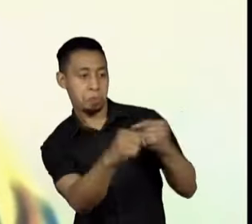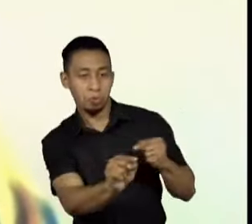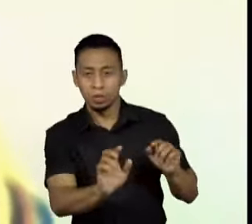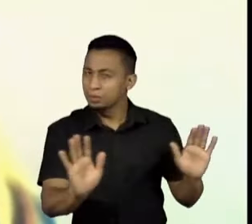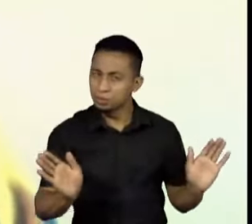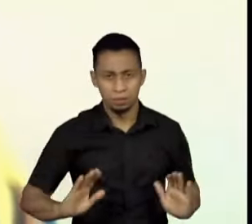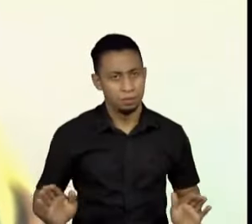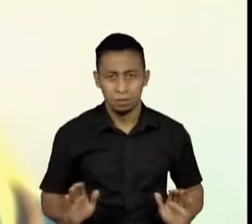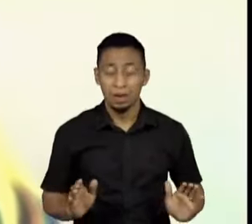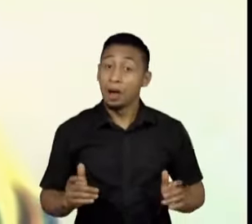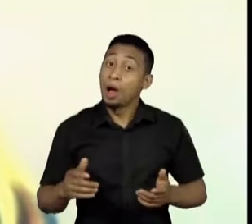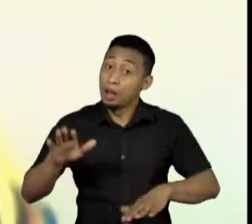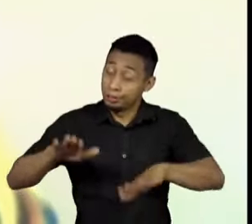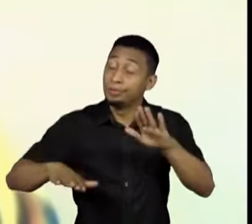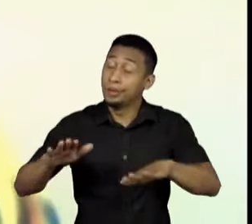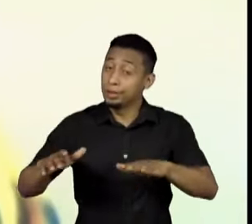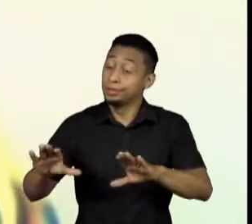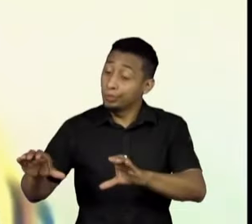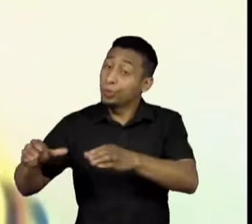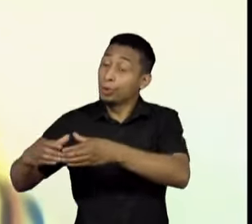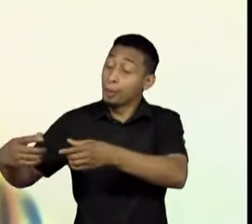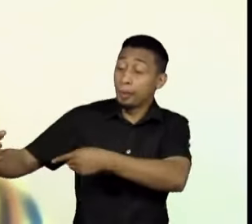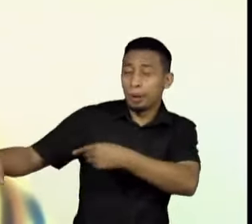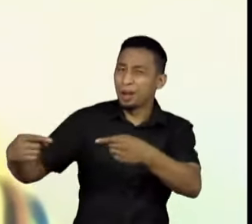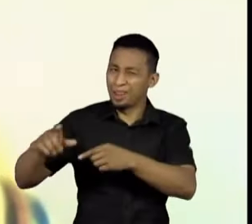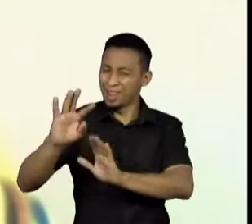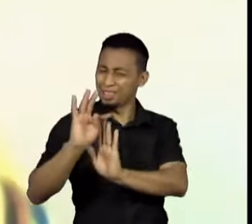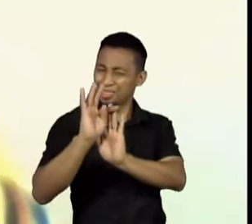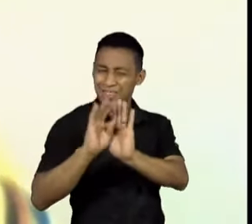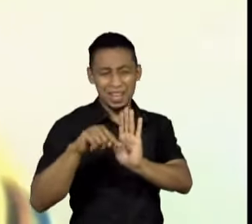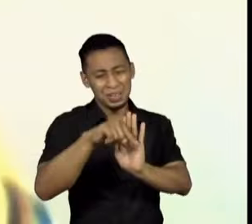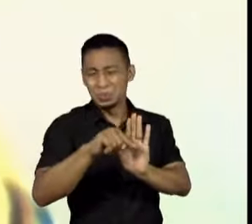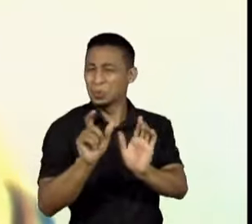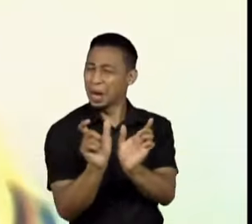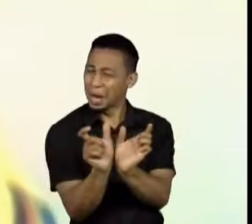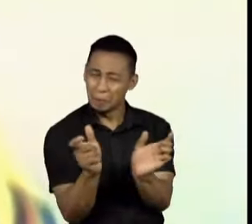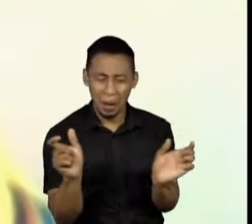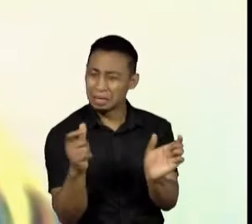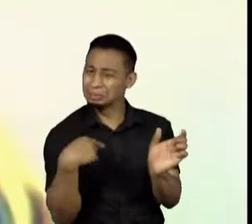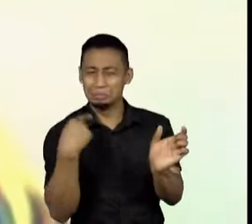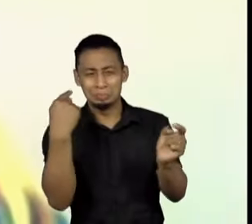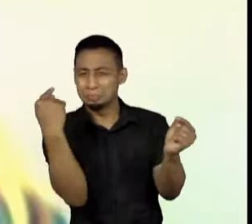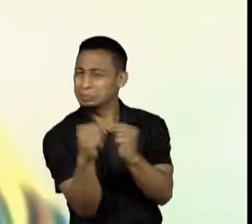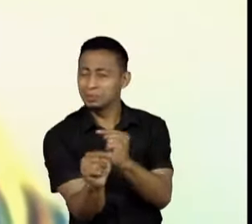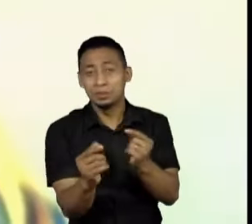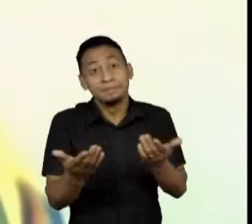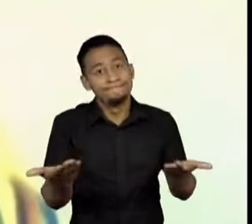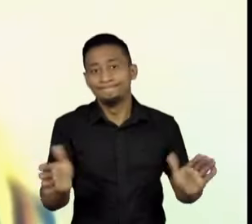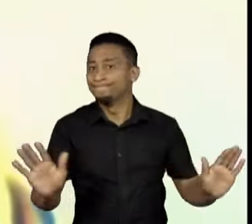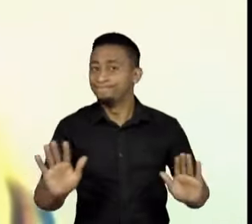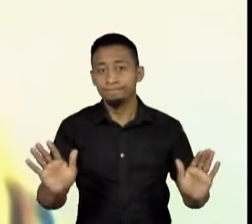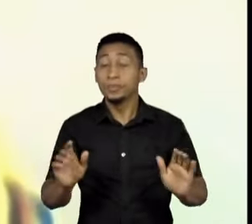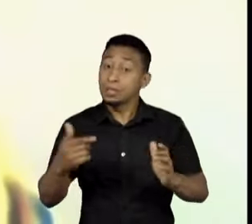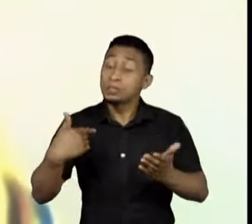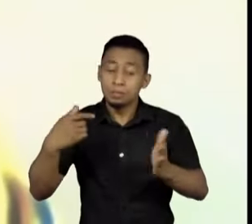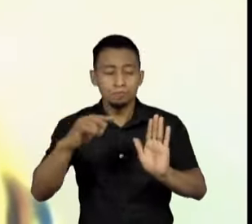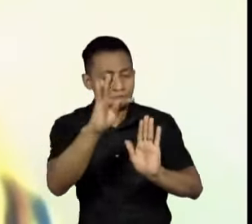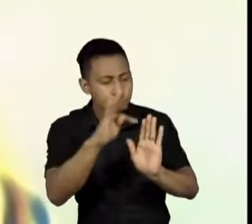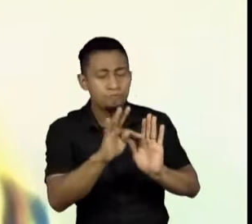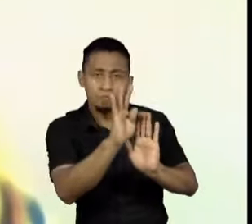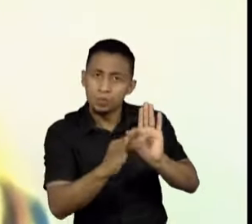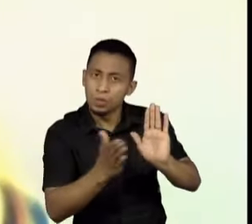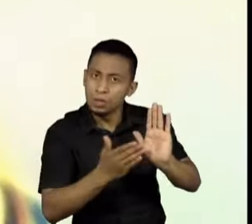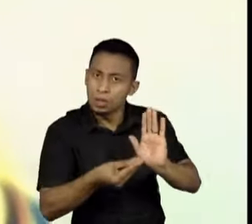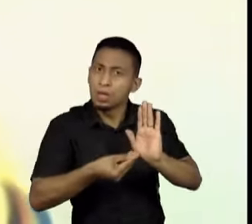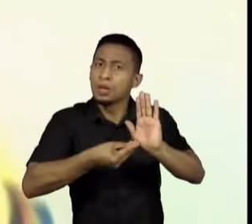Porque algumas pessoas estão dizendo também que o texto é um texto agramático. Nós preferimos pensar que é um texto